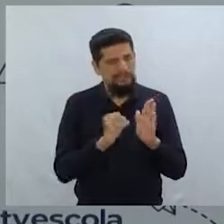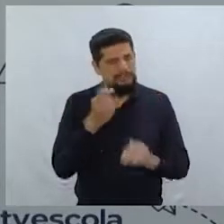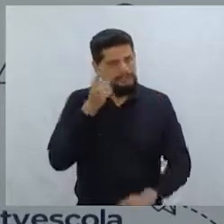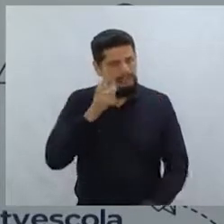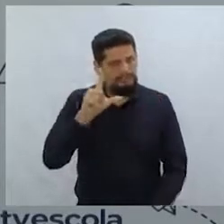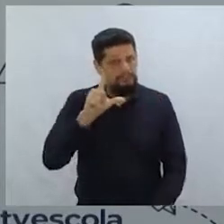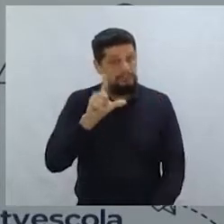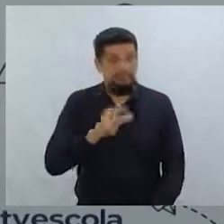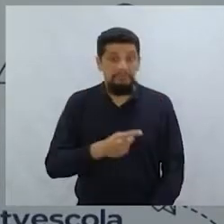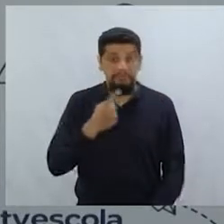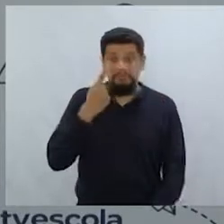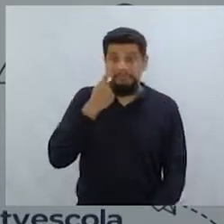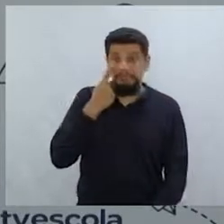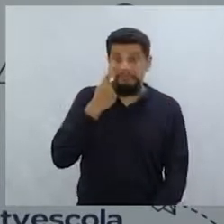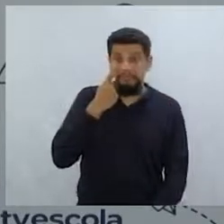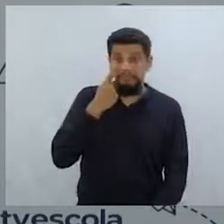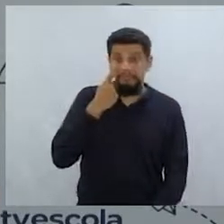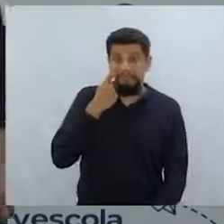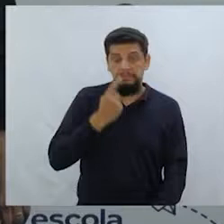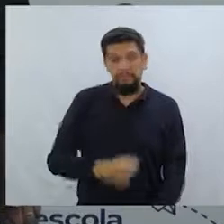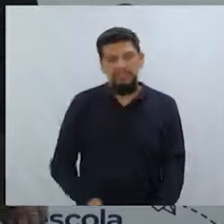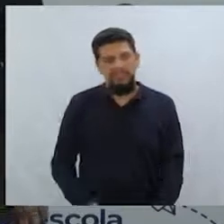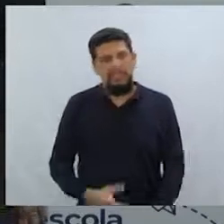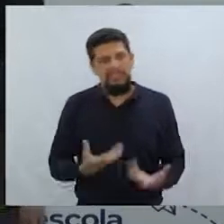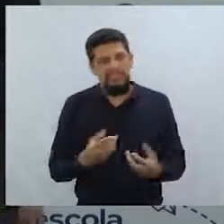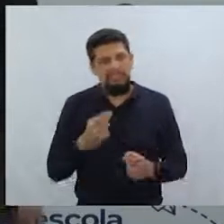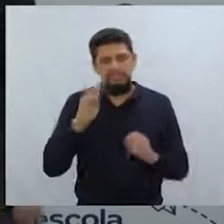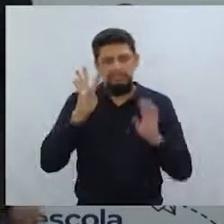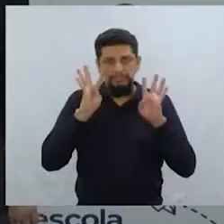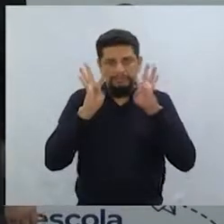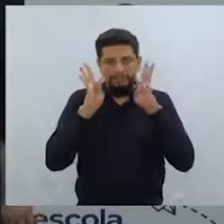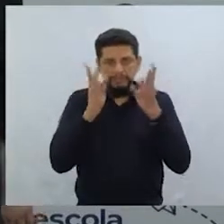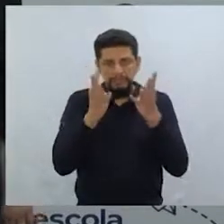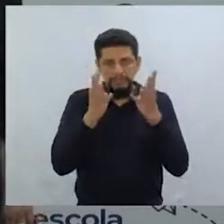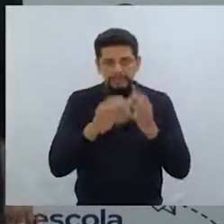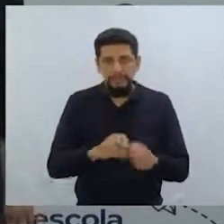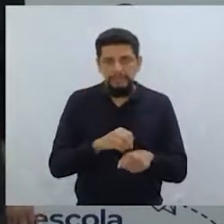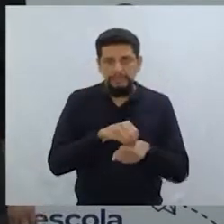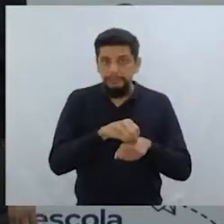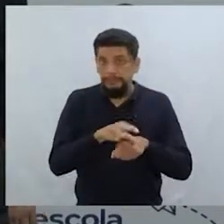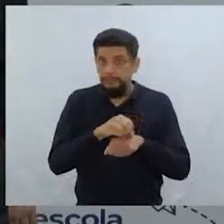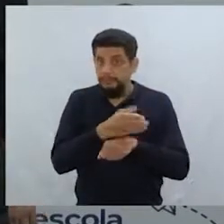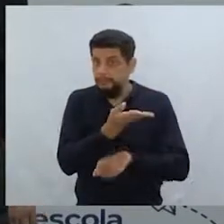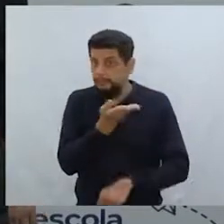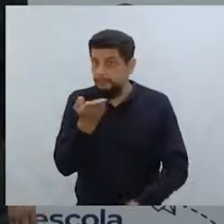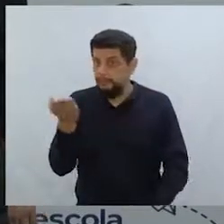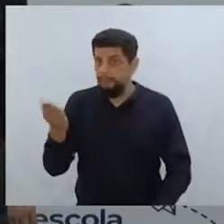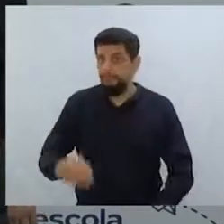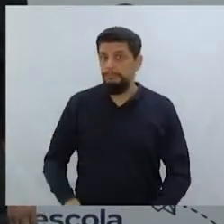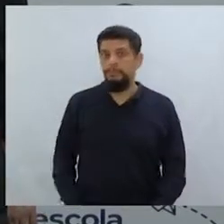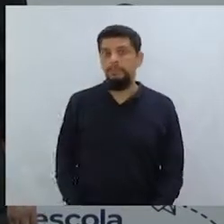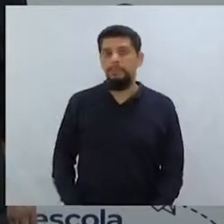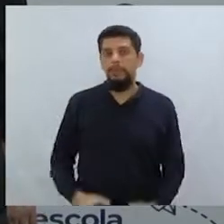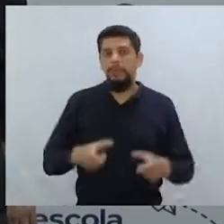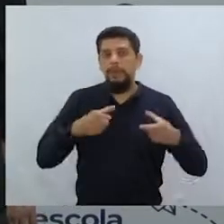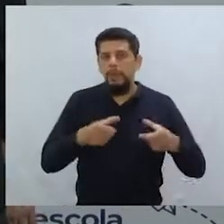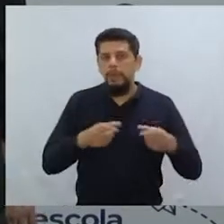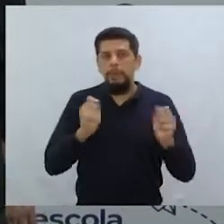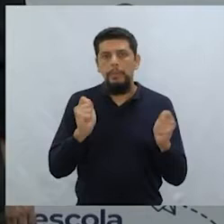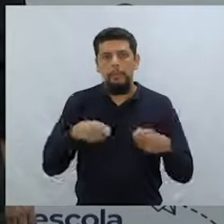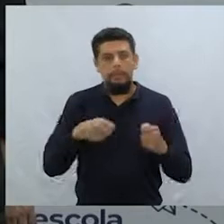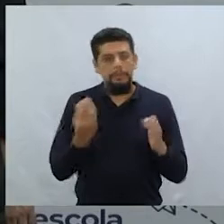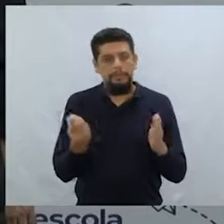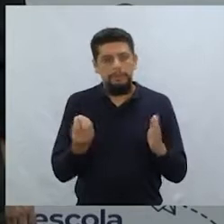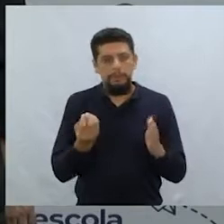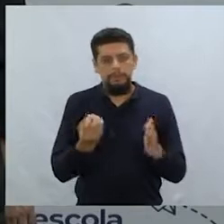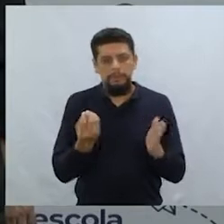ganhar aqui? Acho que não, hein? Quero que vocês prestem atenção e deem a dica de vocês aí.